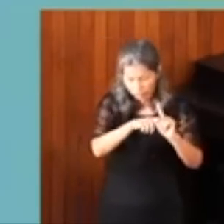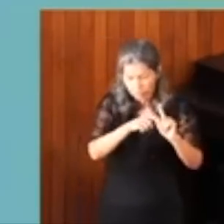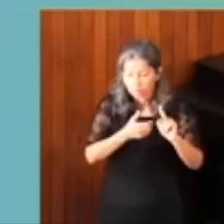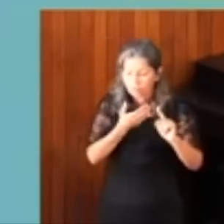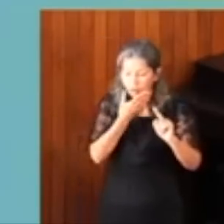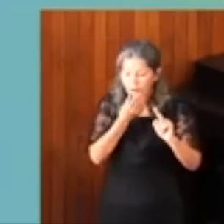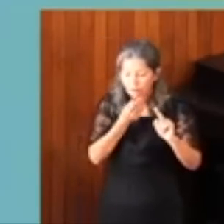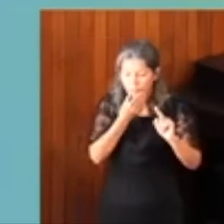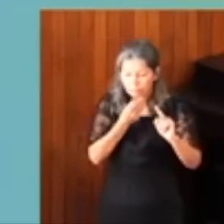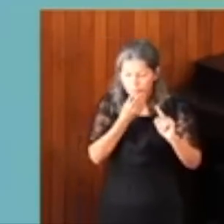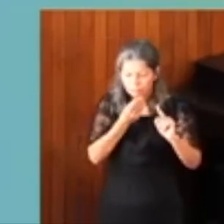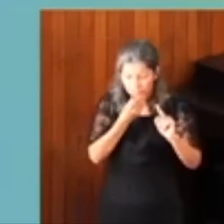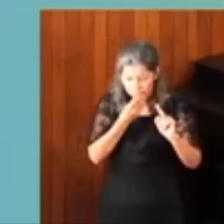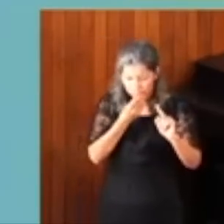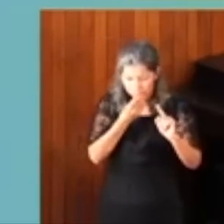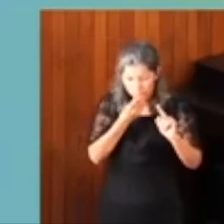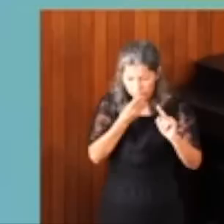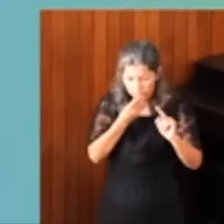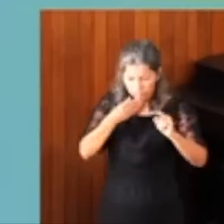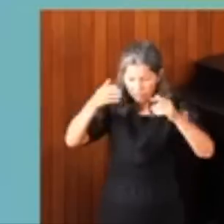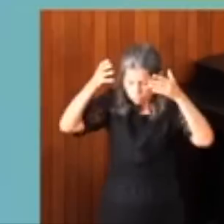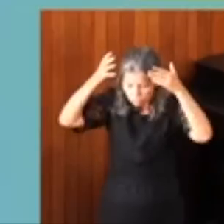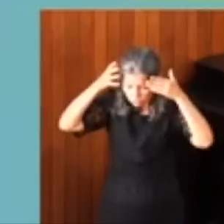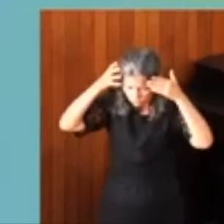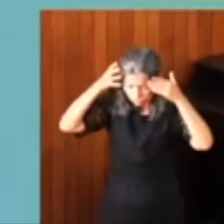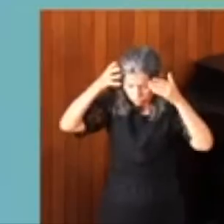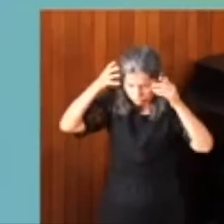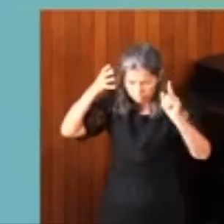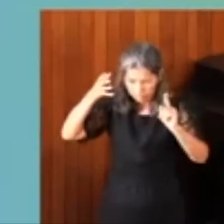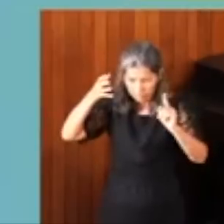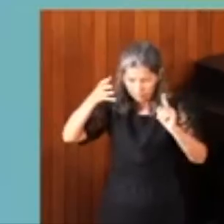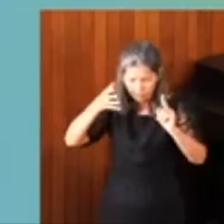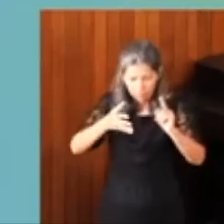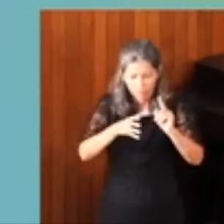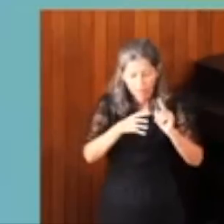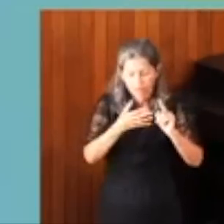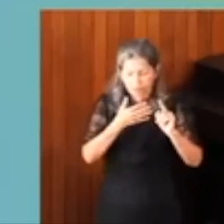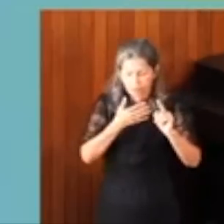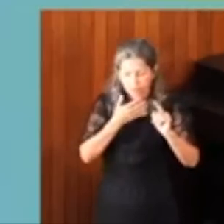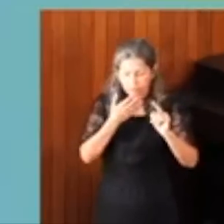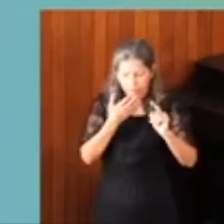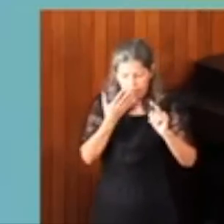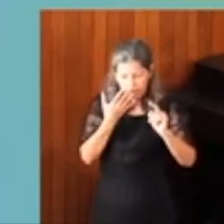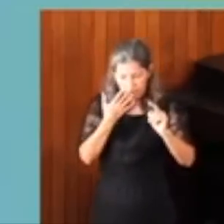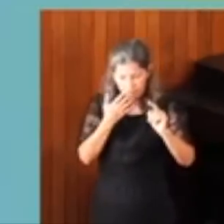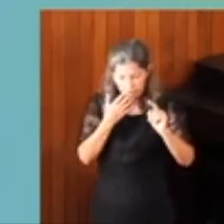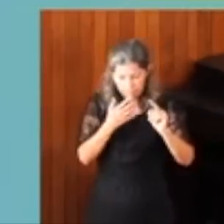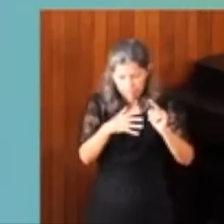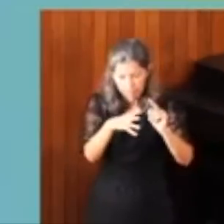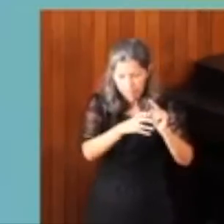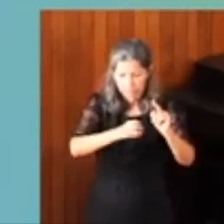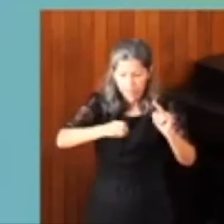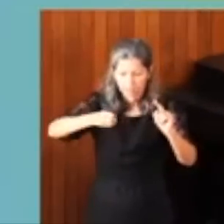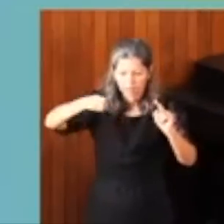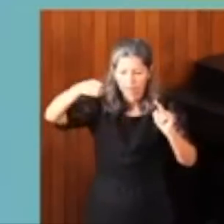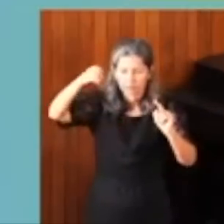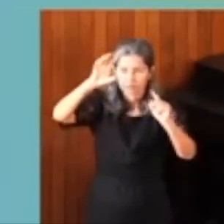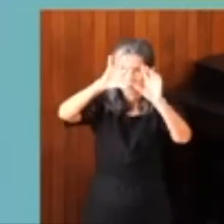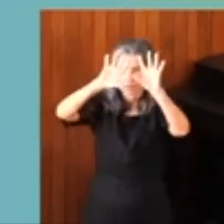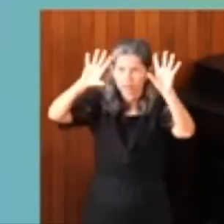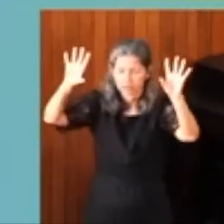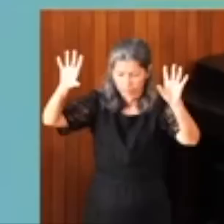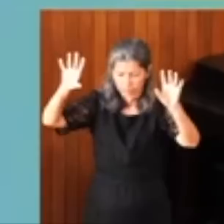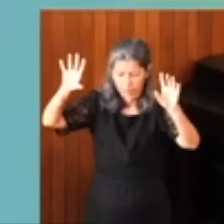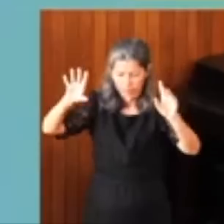de ferro. E o filho da mulher foi arrebatado para junto de Deus e do seu trono. A mulher,